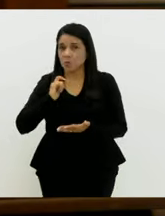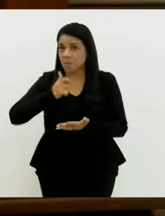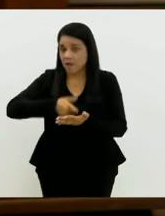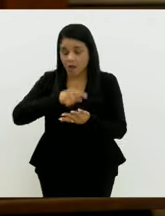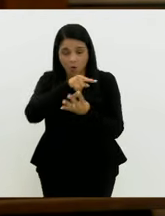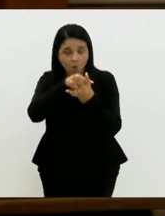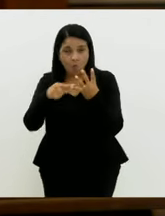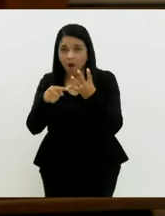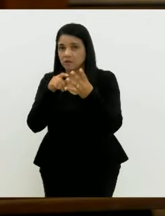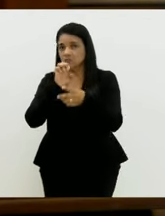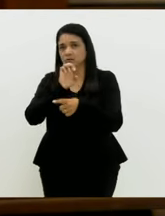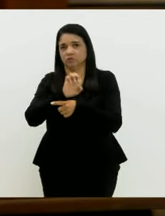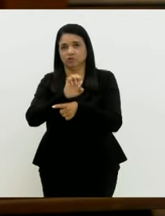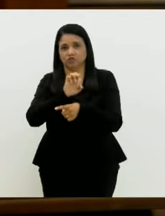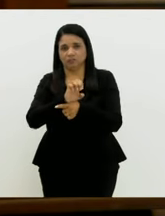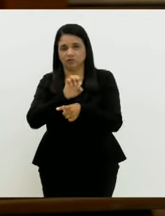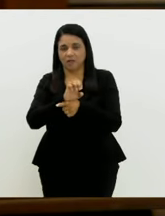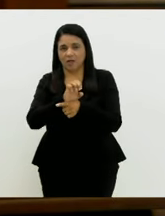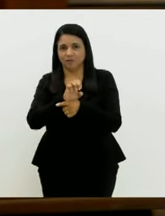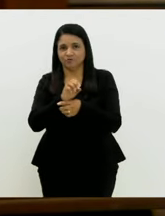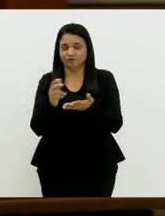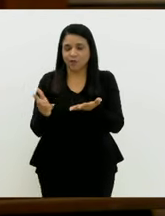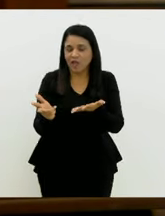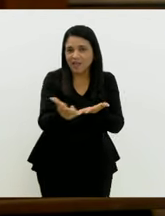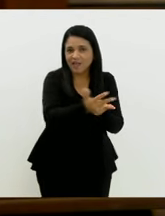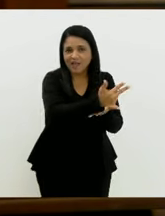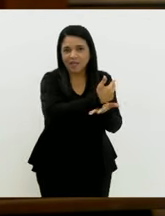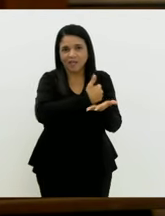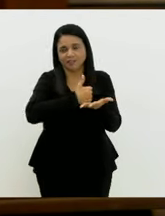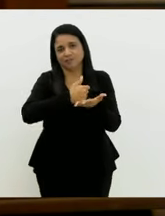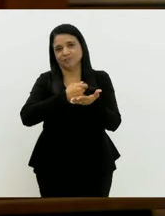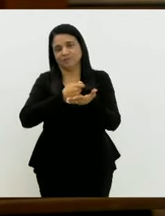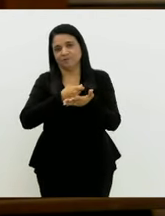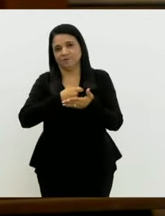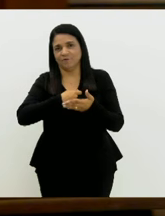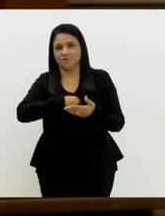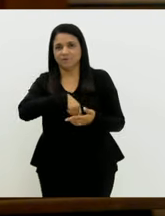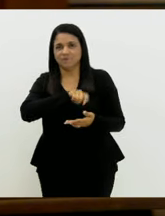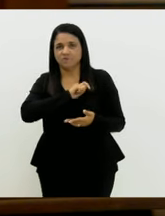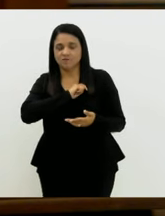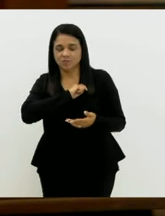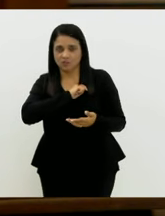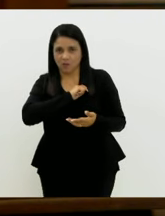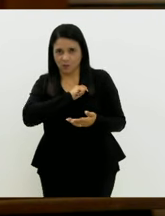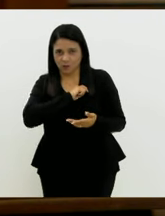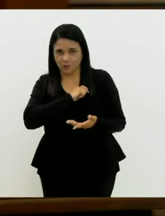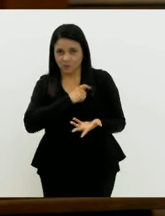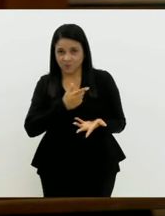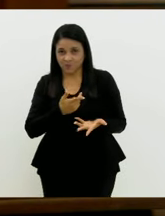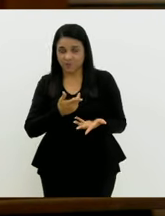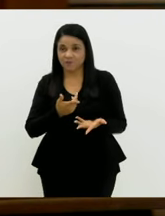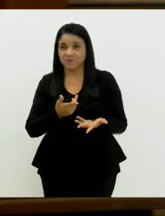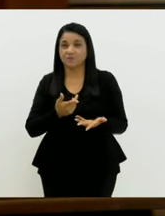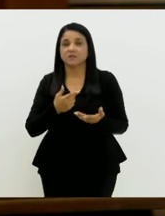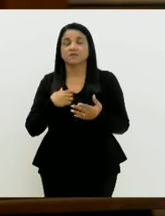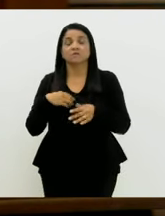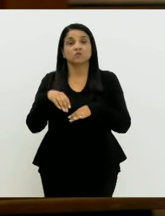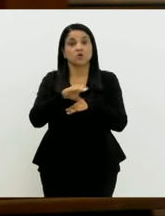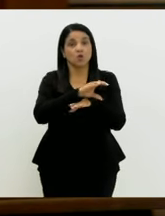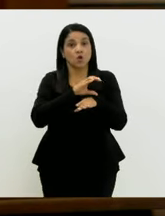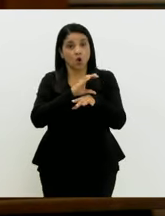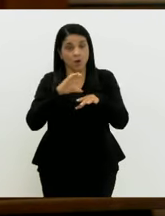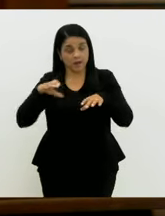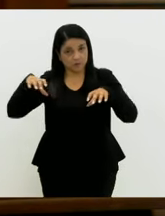estados que estão no regime de recuperação fiscal. Temos que buscar no Congresso